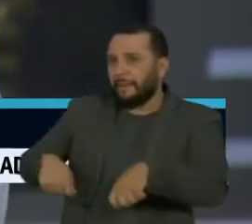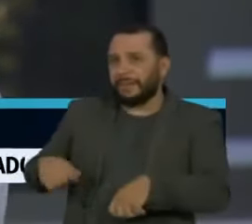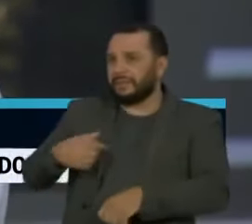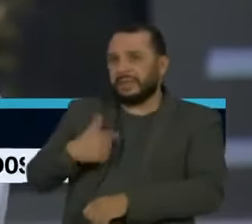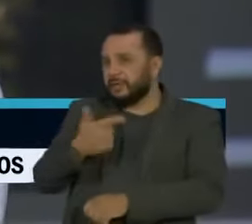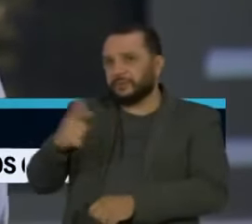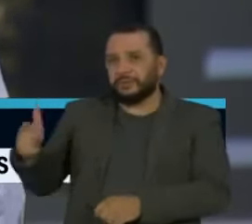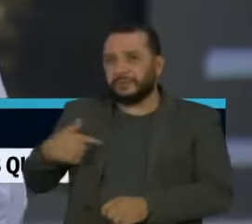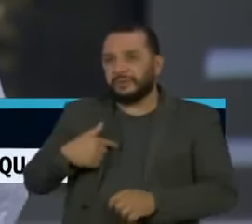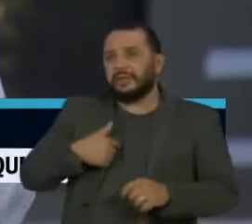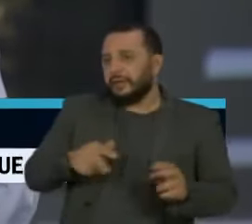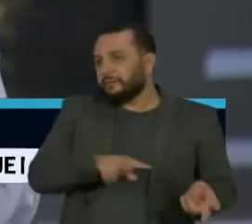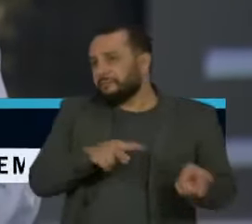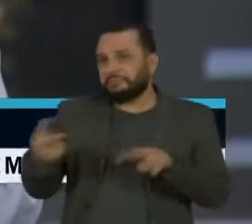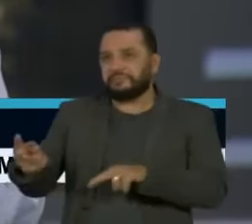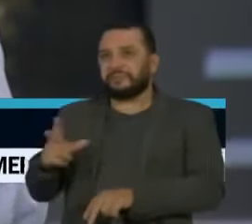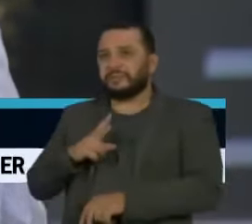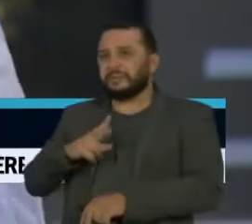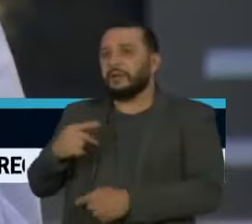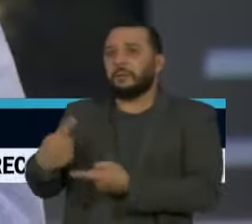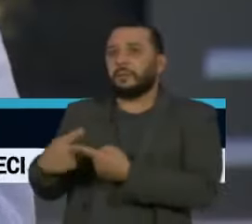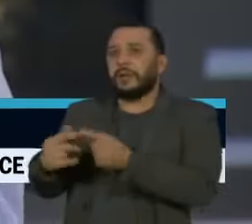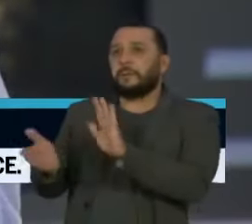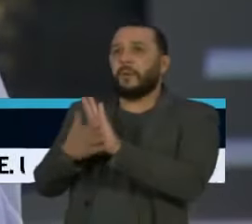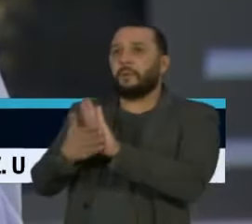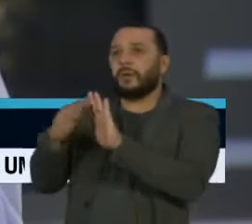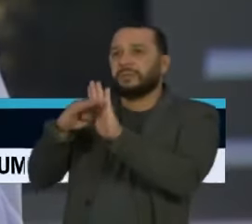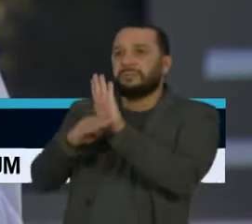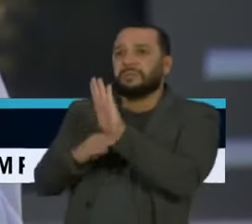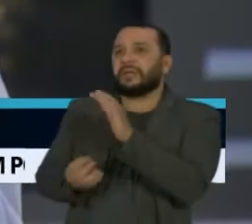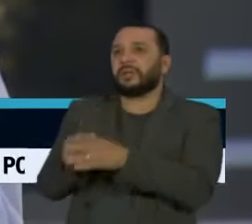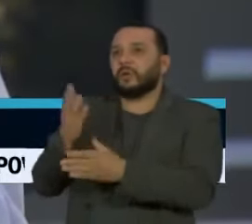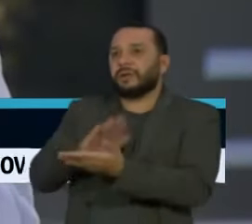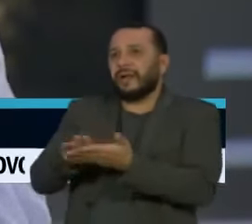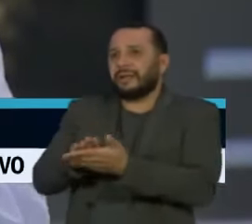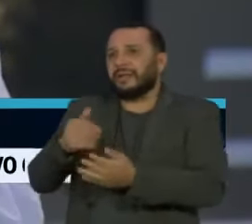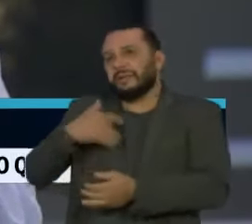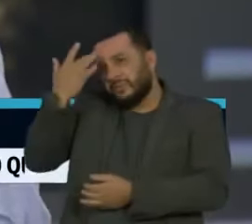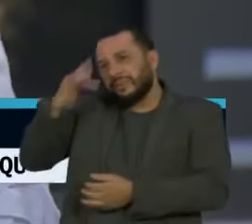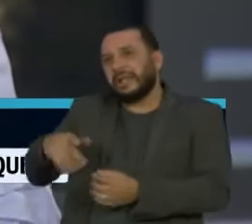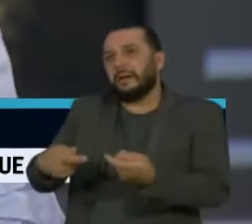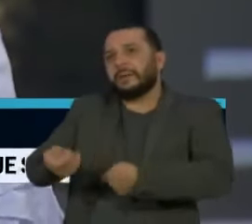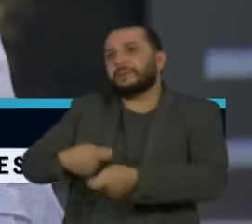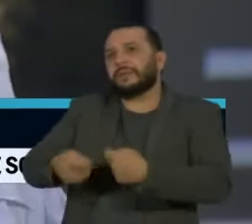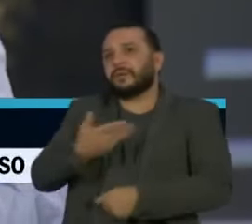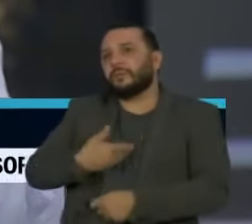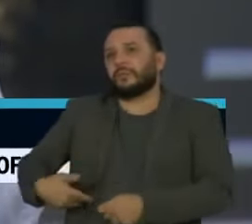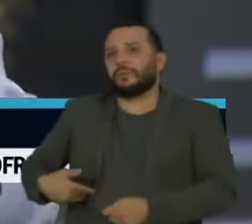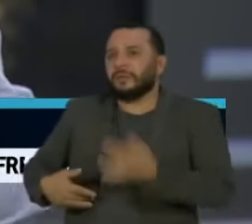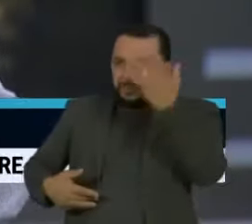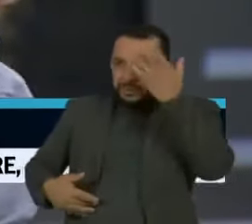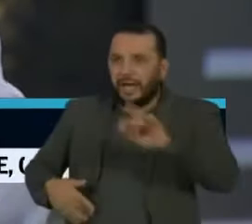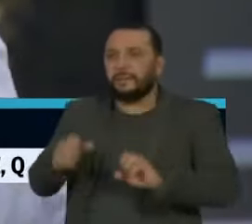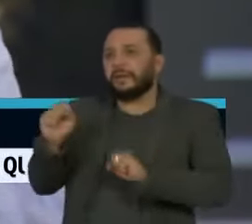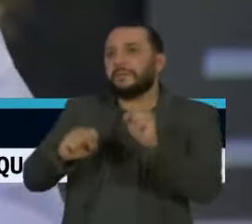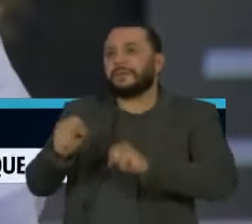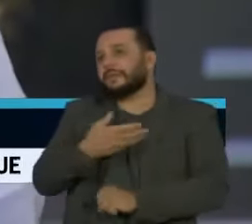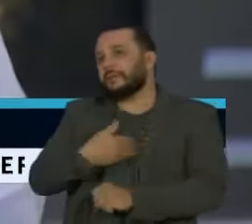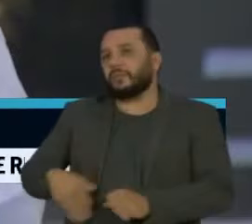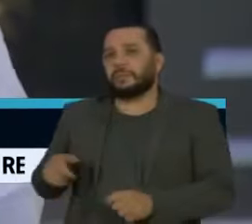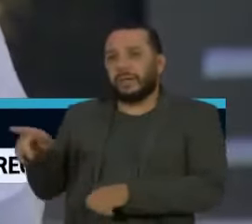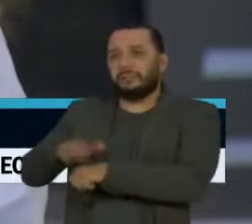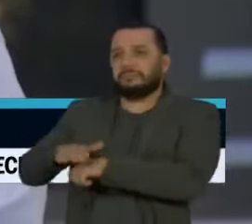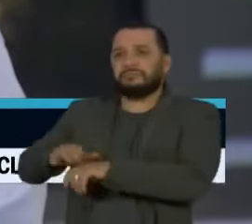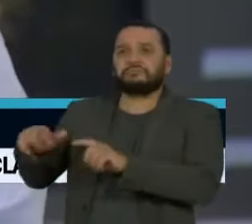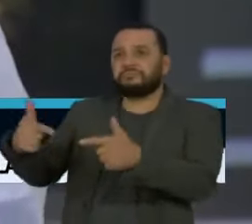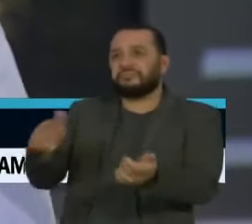uma proposta que fosse decente. Ele não sabe o que é administração pública, ele não sabe o que é uma empresa pública. E é por isso que nada foi para